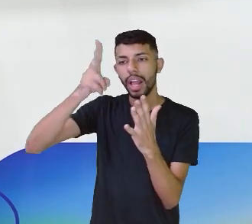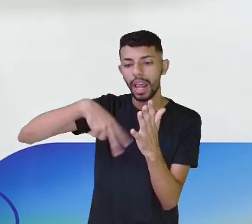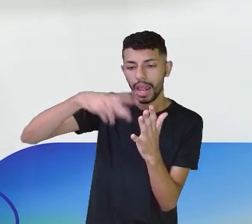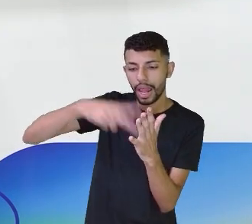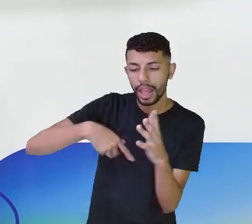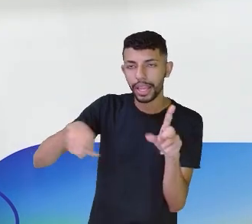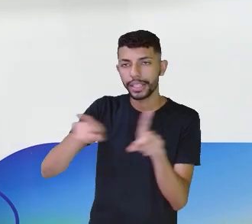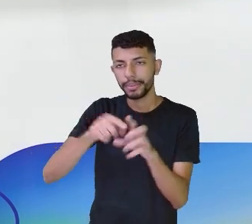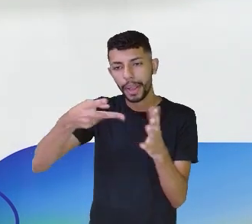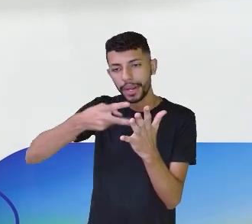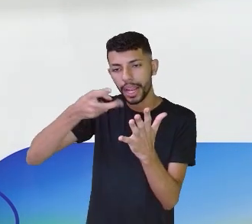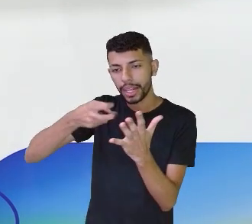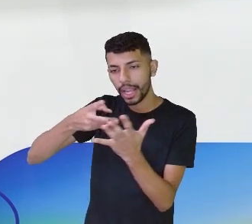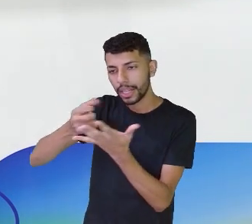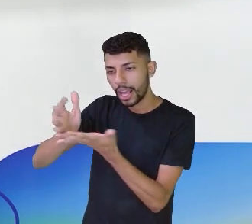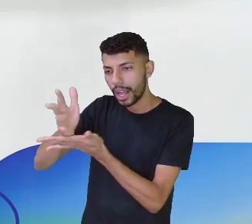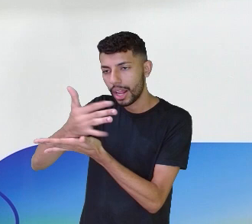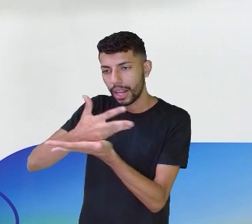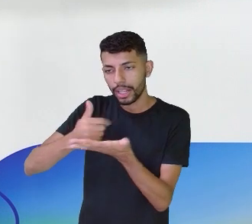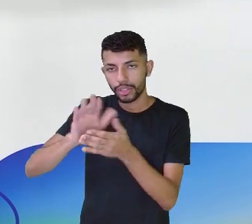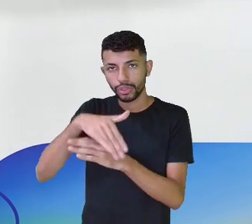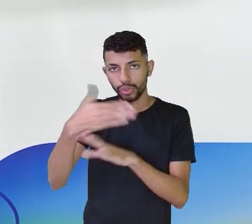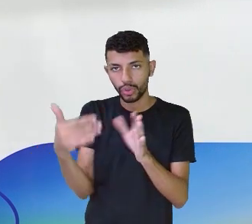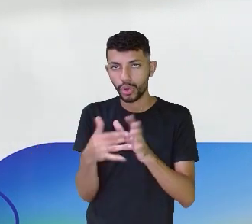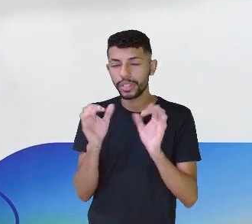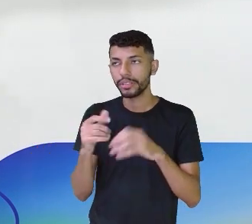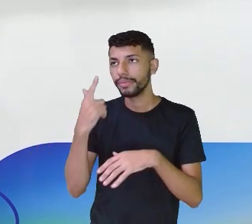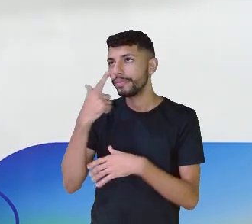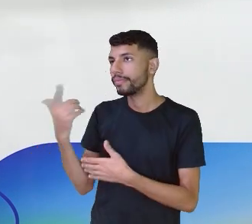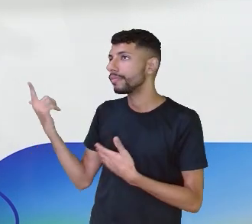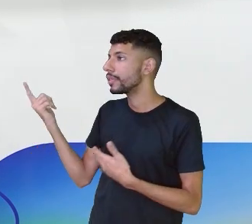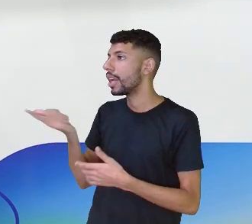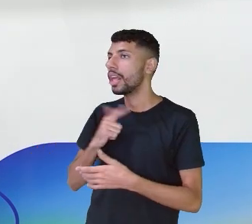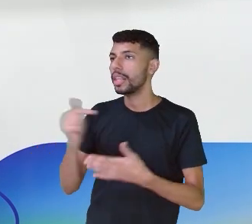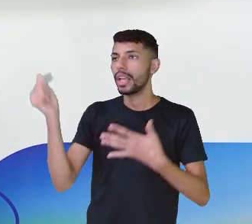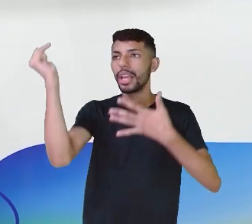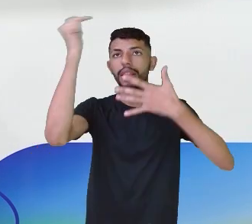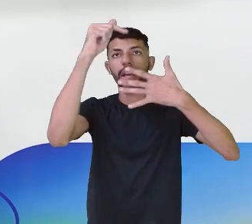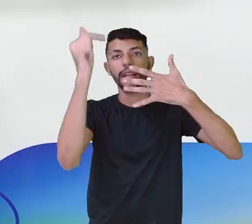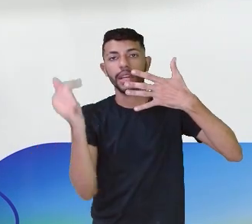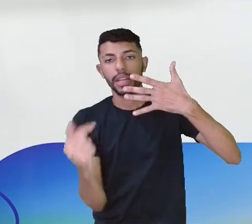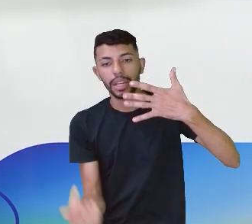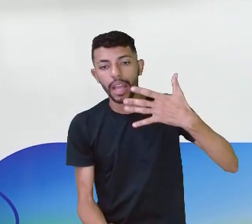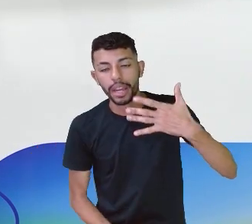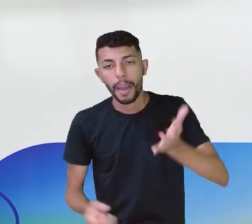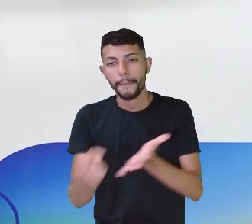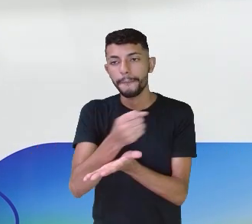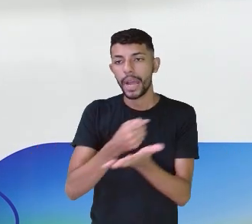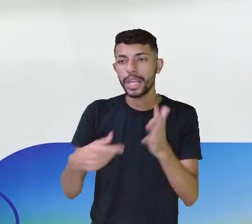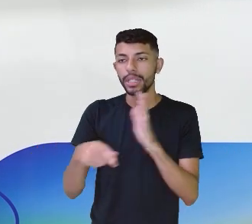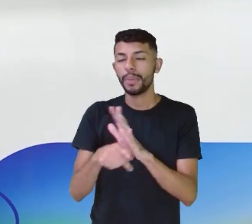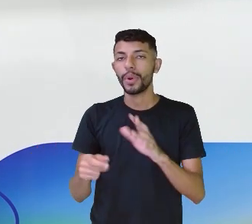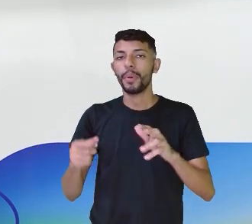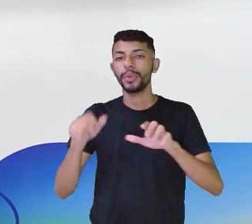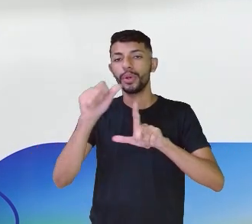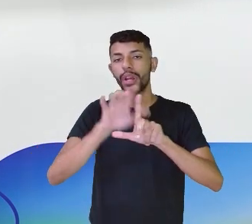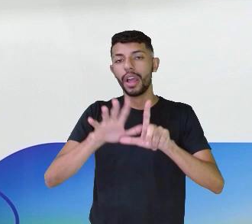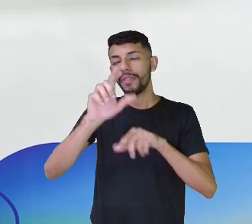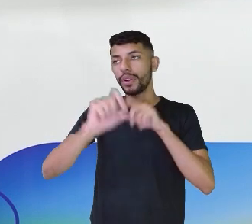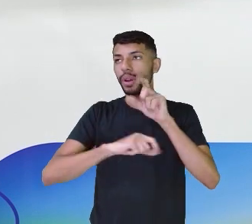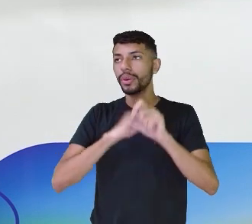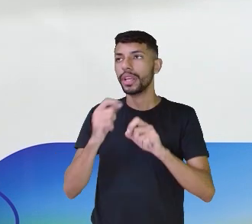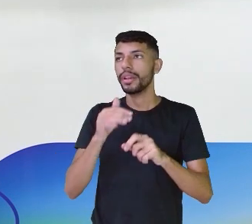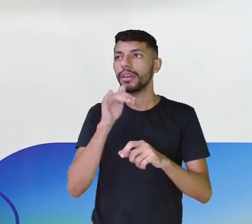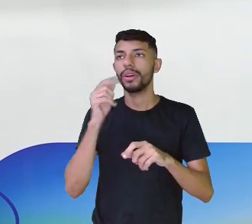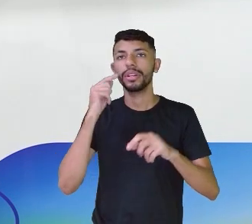e interpretar os dados. Eu tenho aqui os elementos básicos de um gráfico, né, que é o título, a minha fonte,